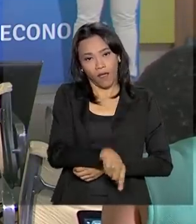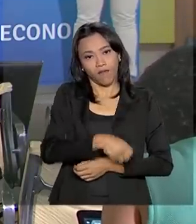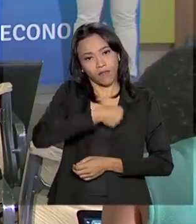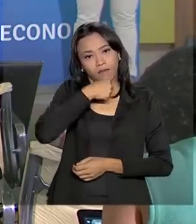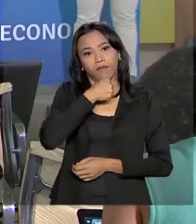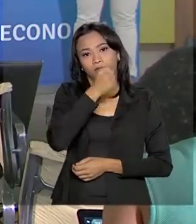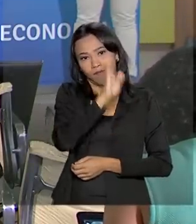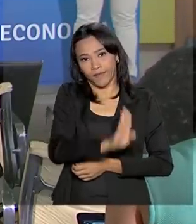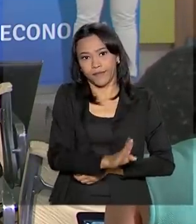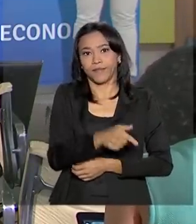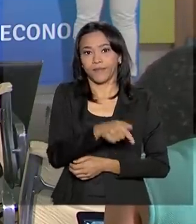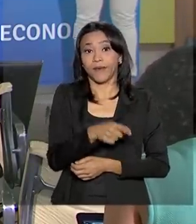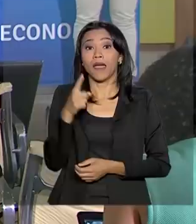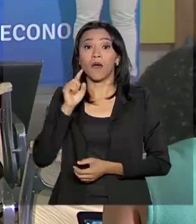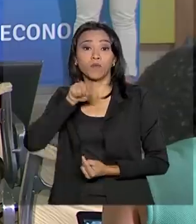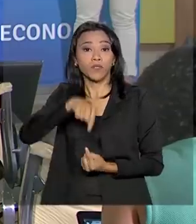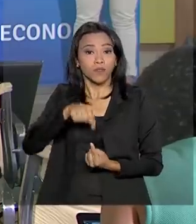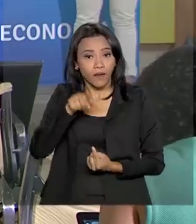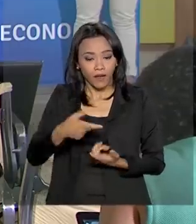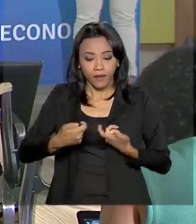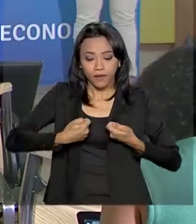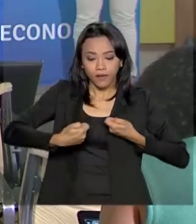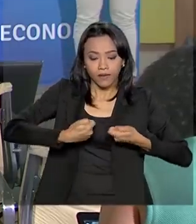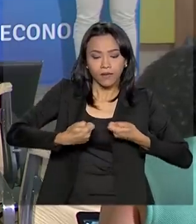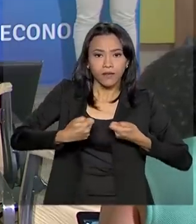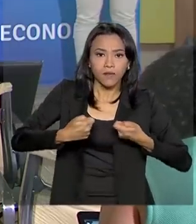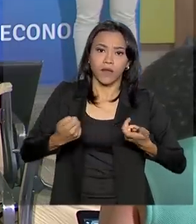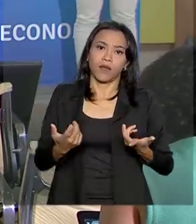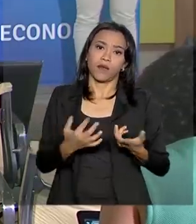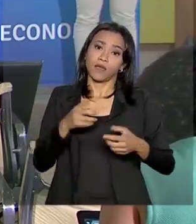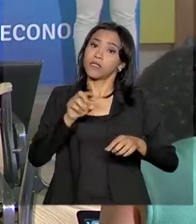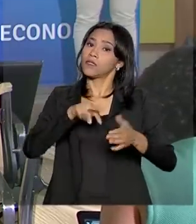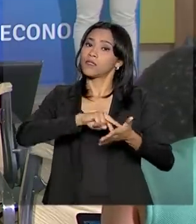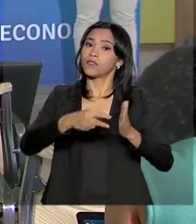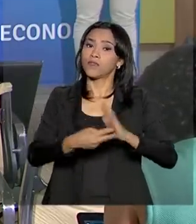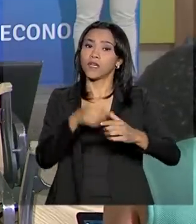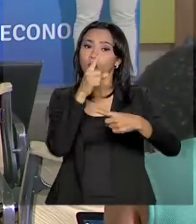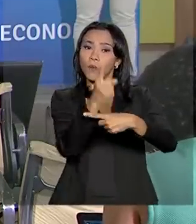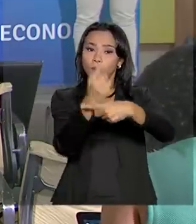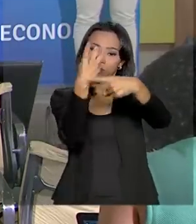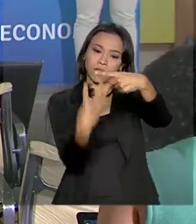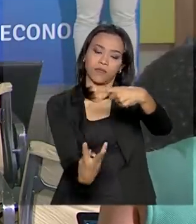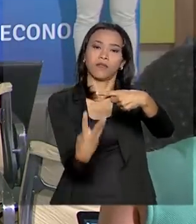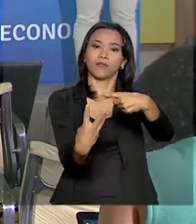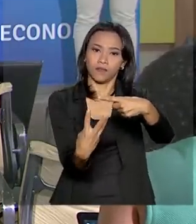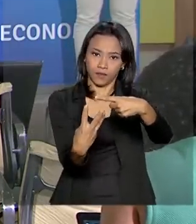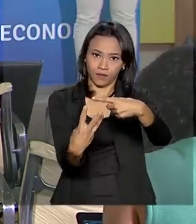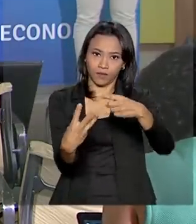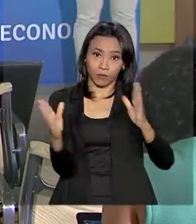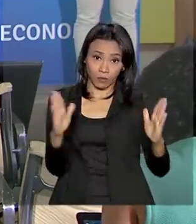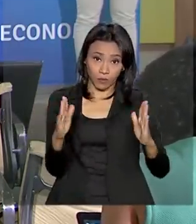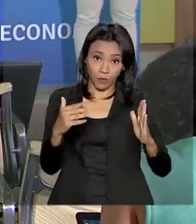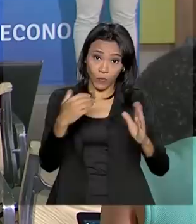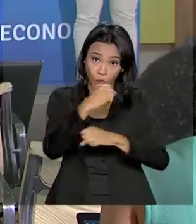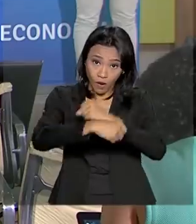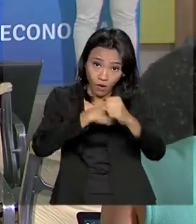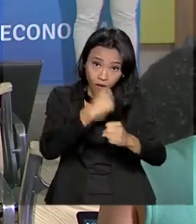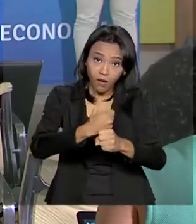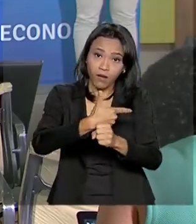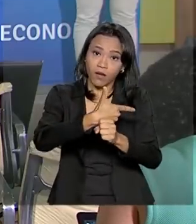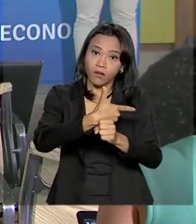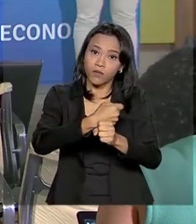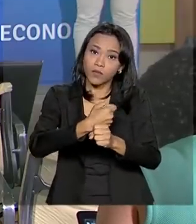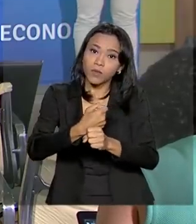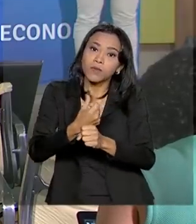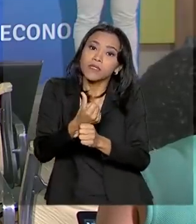questão de equilíbrio das contas públicas. Isso significa um terço da população estimada em 2060. E como